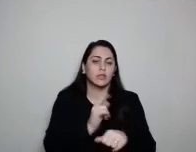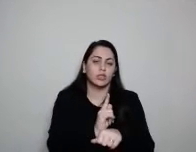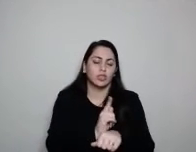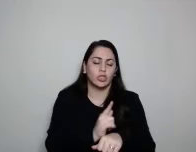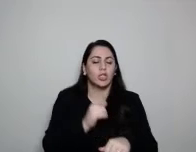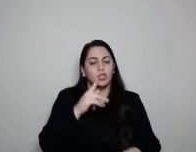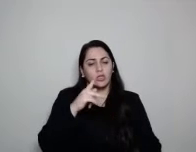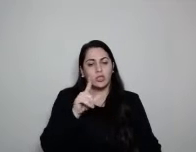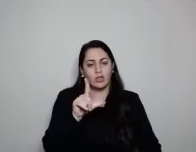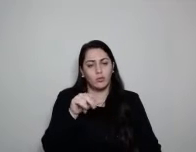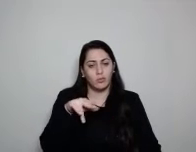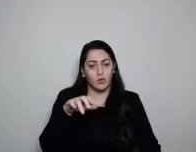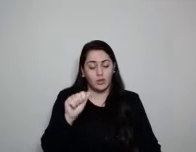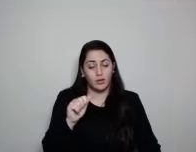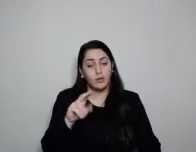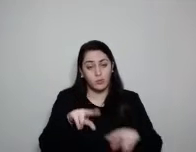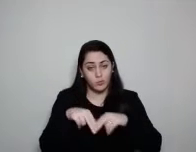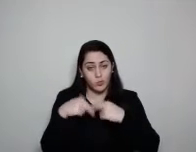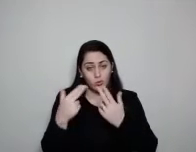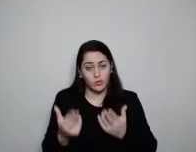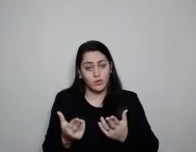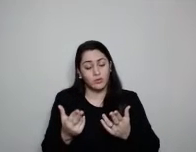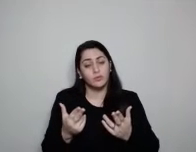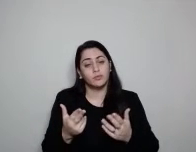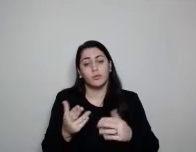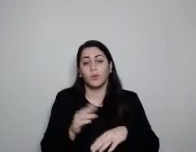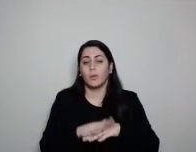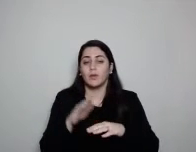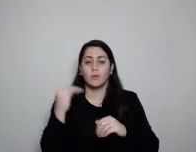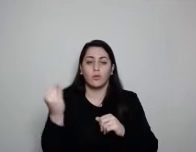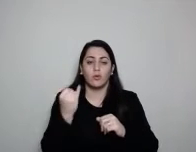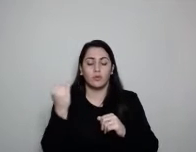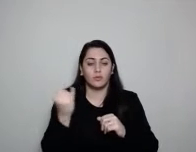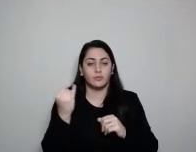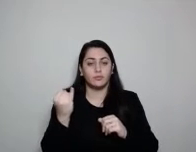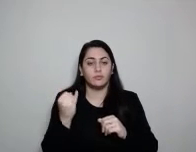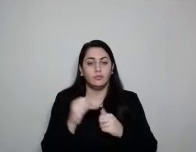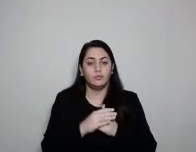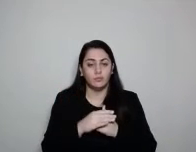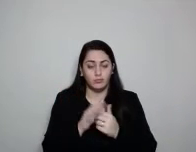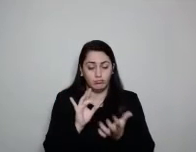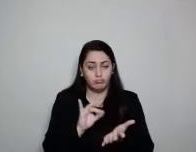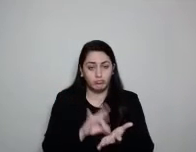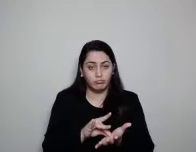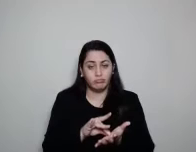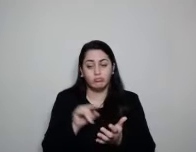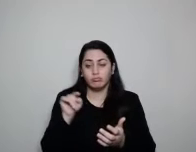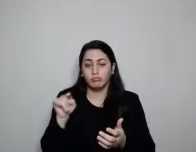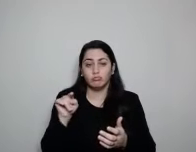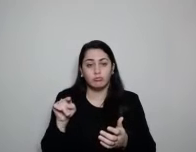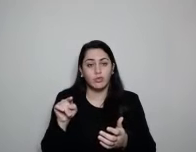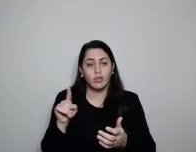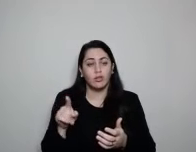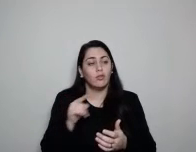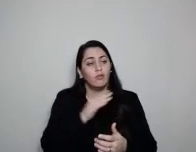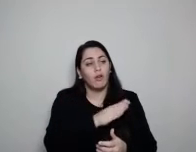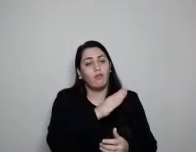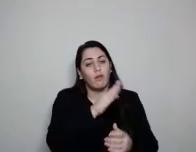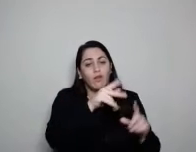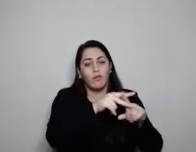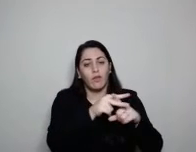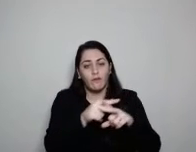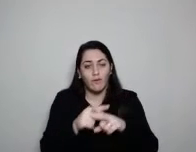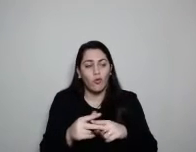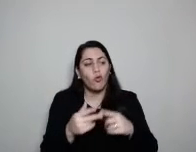disso, Excelências, pelo fato mais importante de que efetivamente a autora não prestava os serviços de